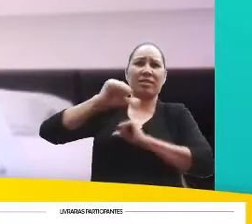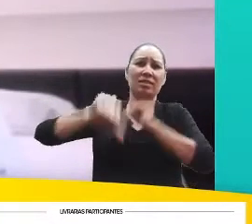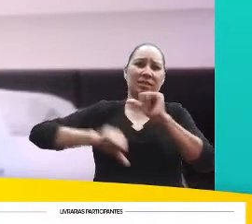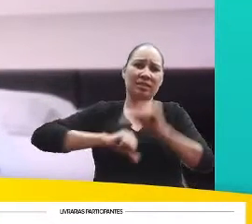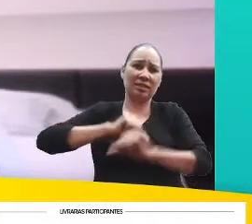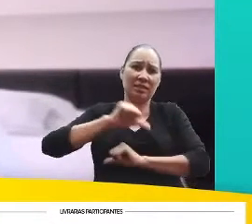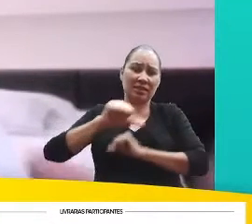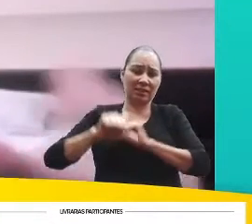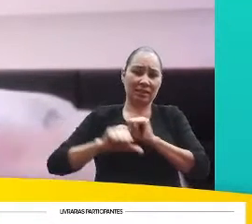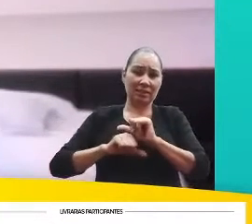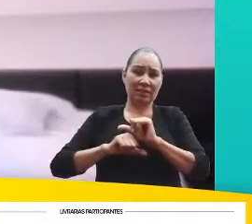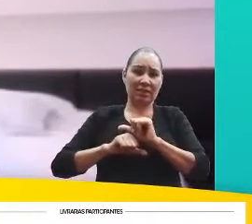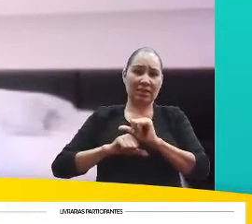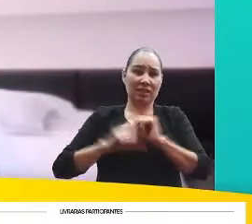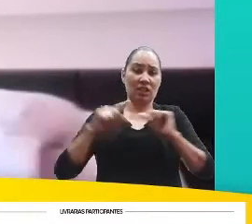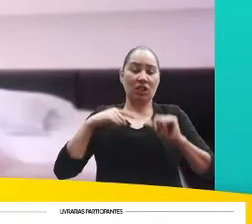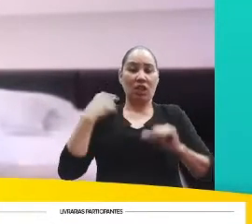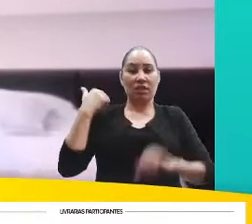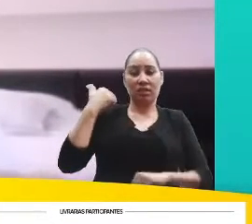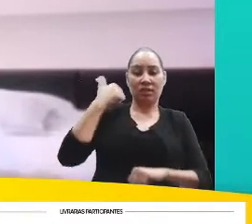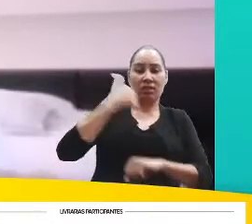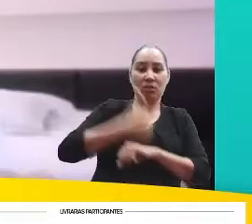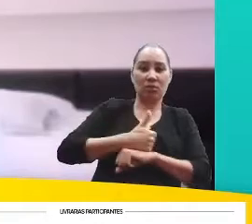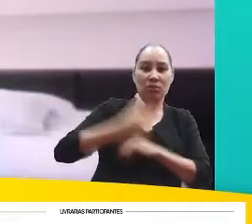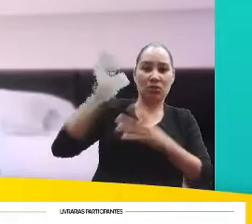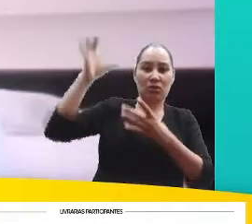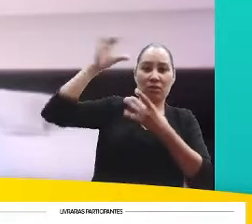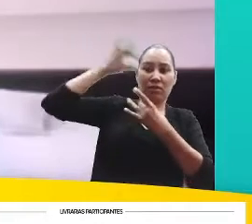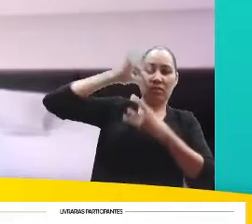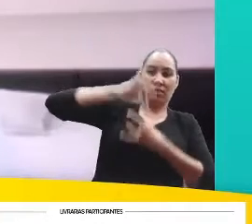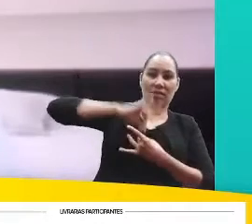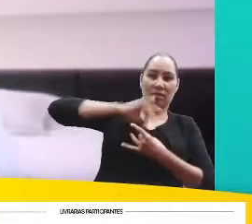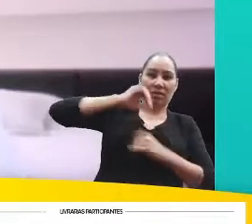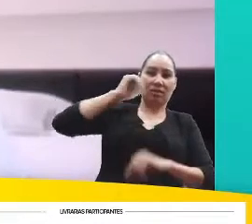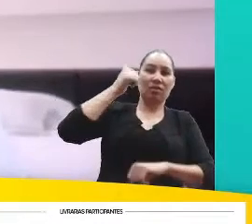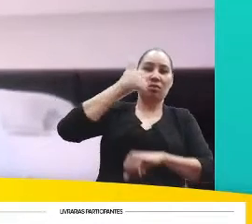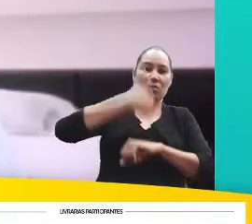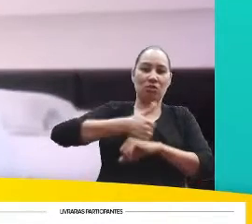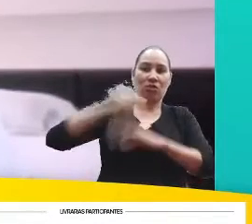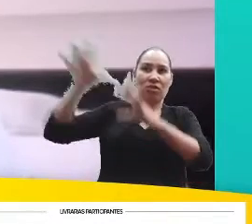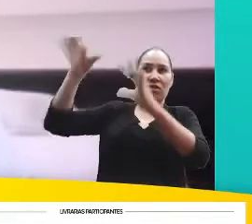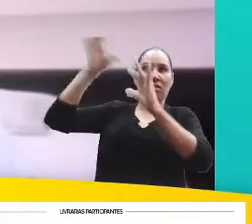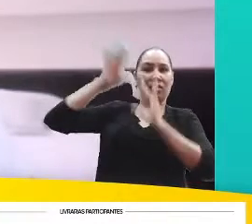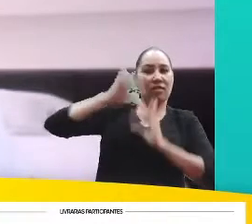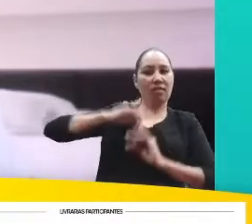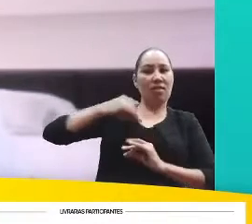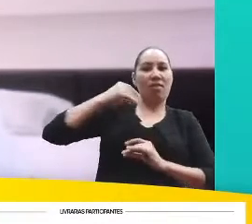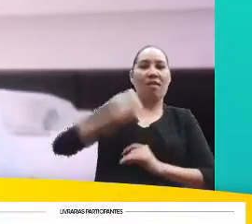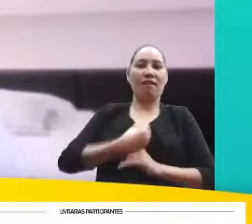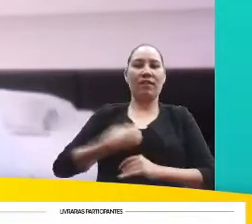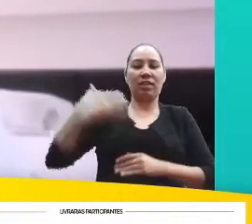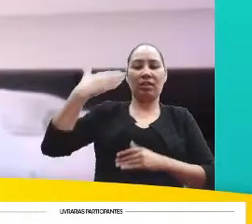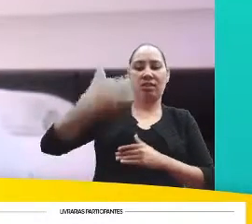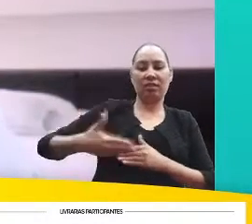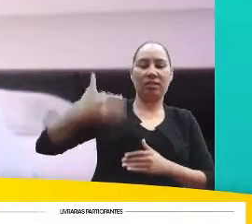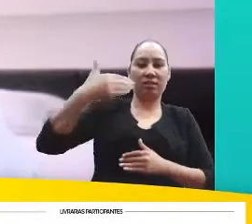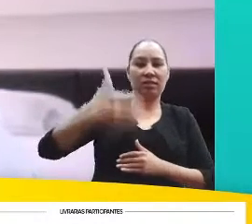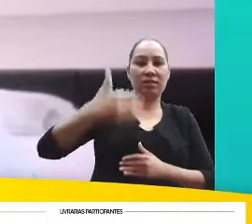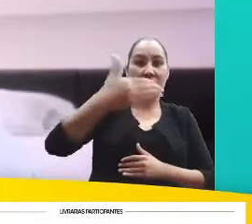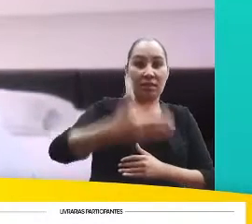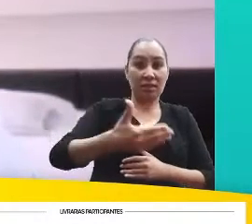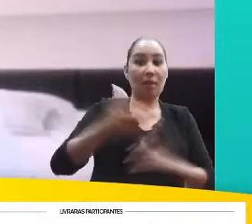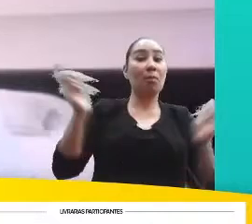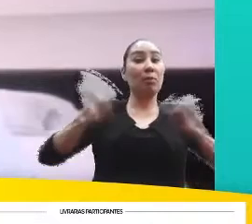diversas personalidades que assumiremos nesses retornos, a bendita escola para nos permitir melhorar.